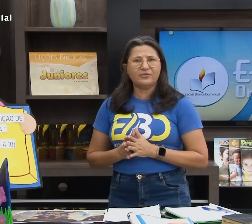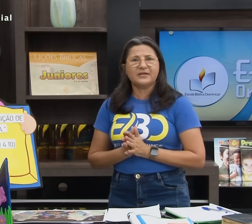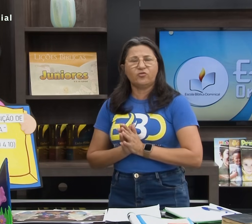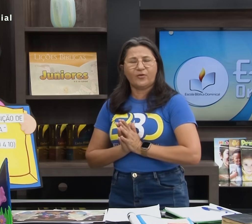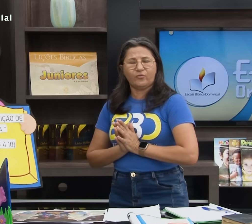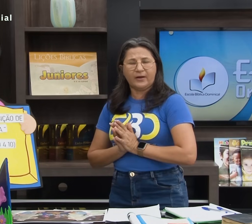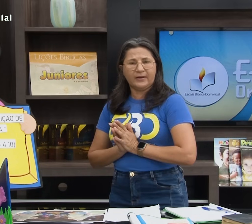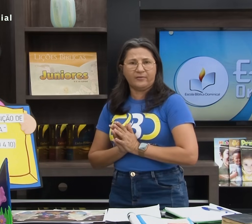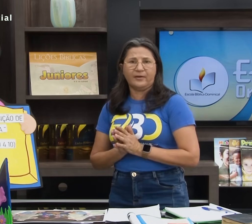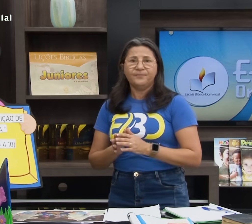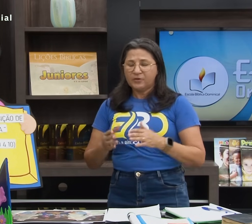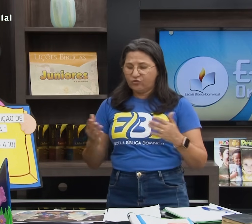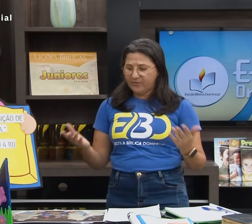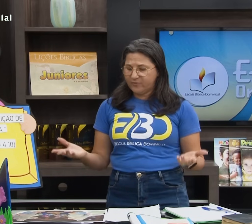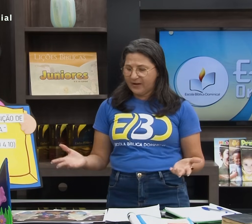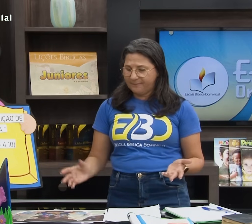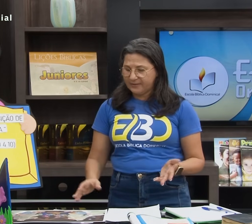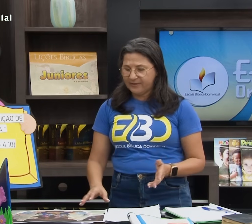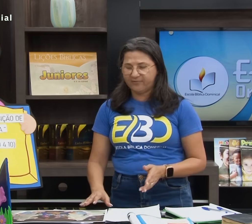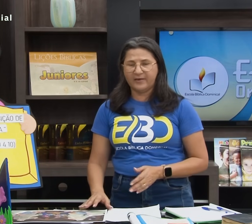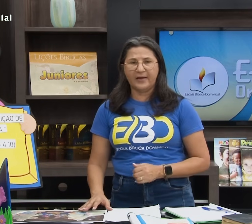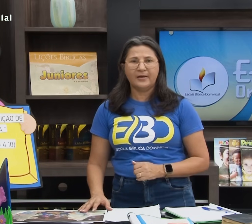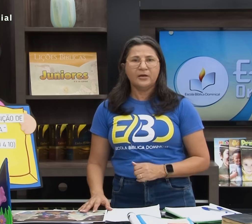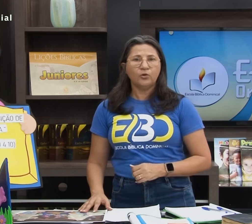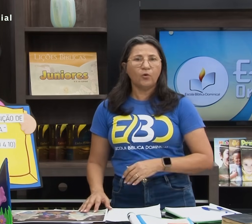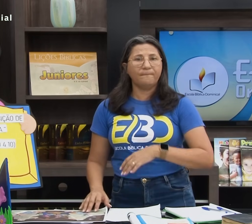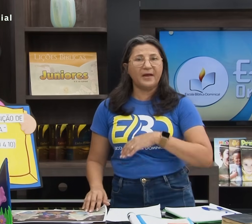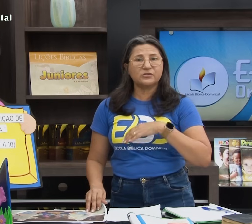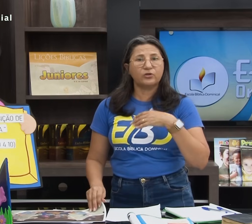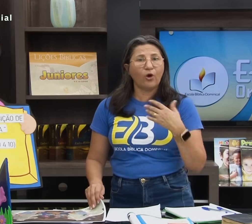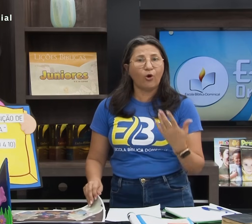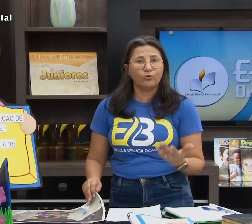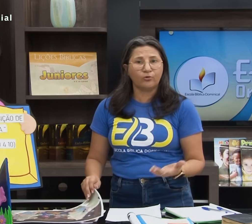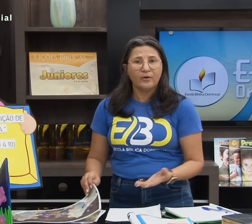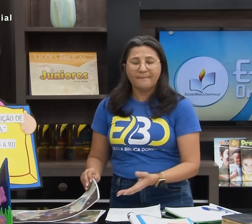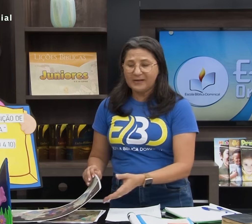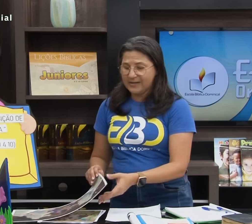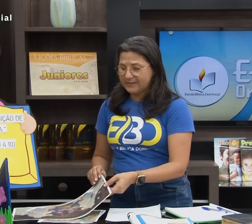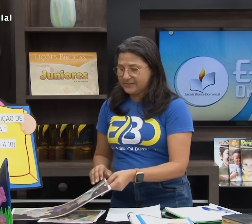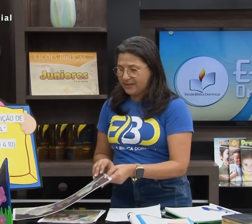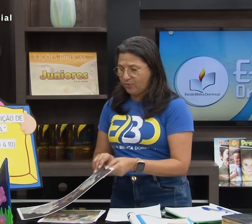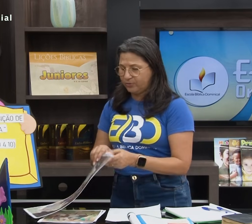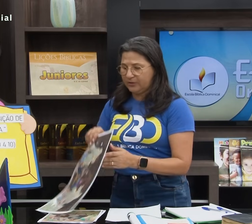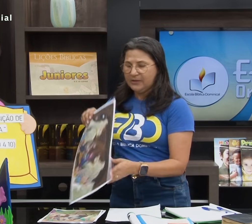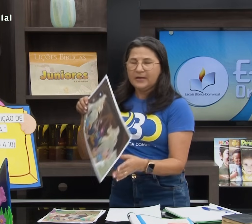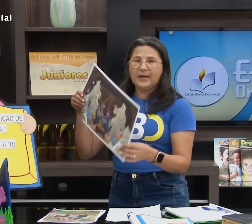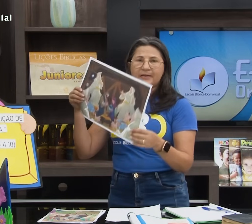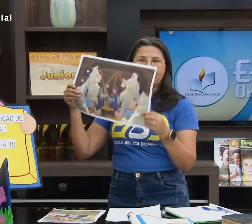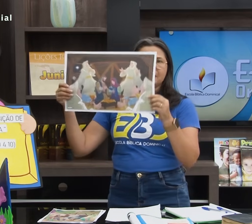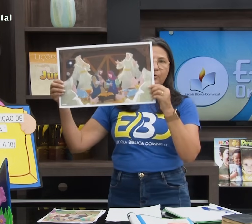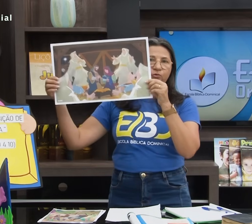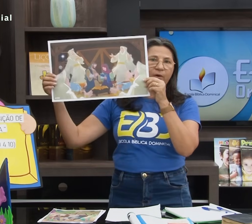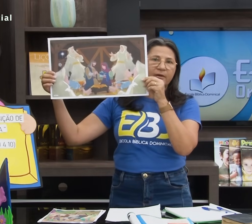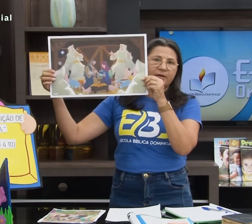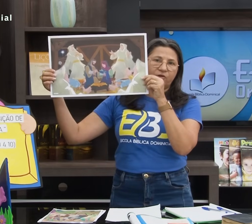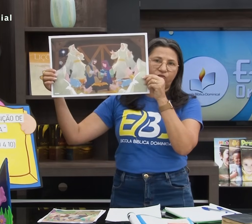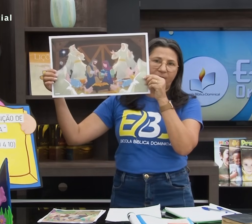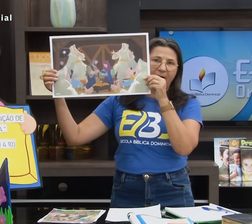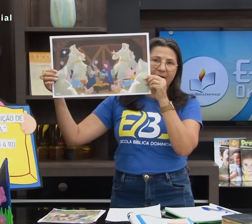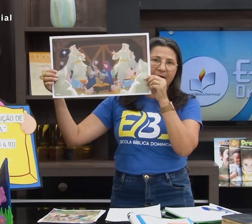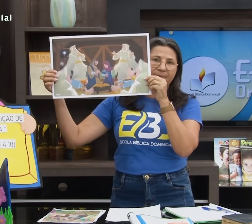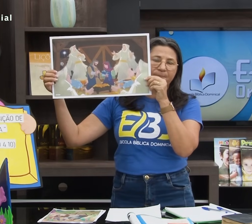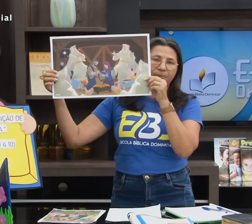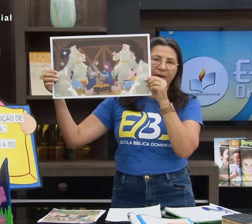Olha aí você diz pra sua criança Jesus era para nascer no berço de ouro mas ele nasceu nasceu onde ele nasceu numa